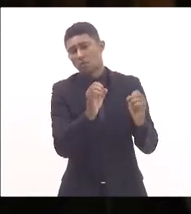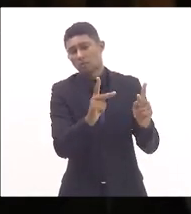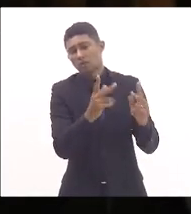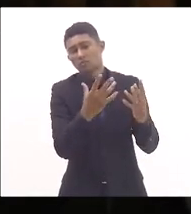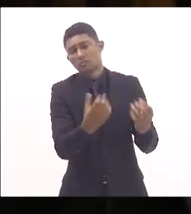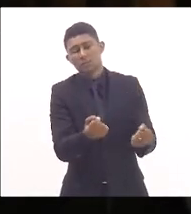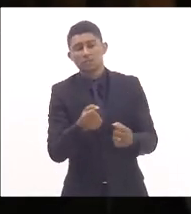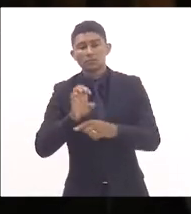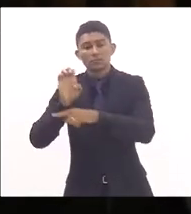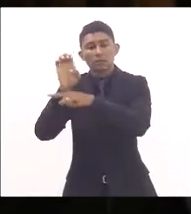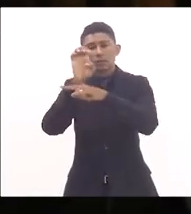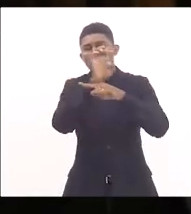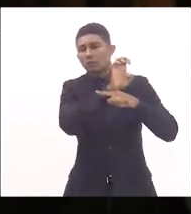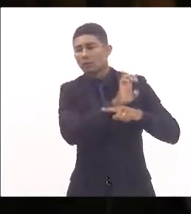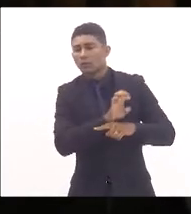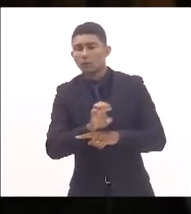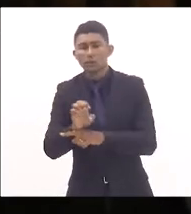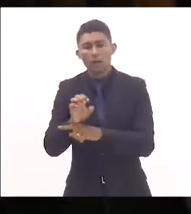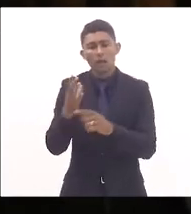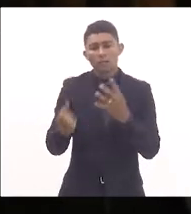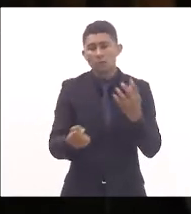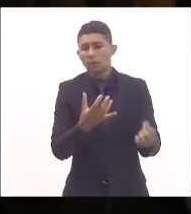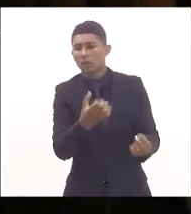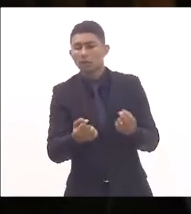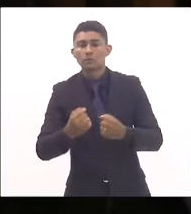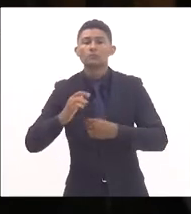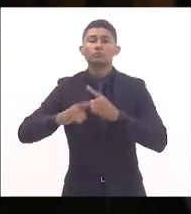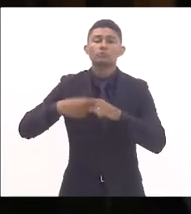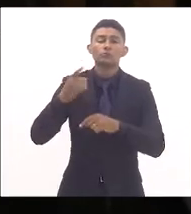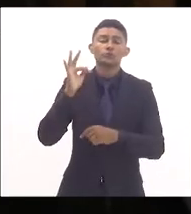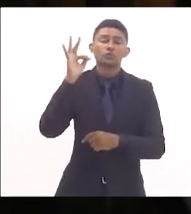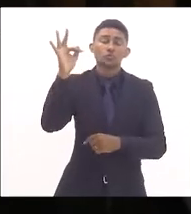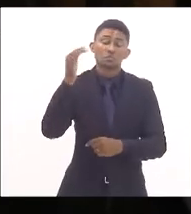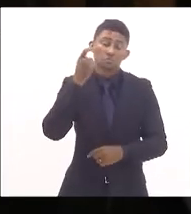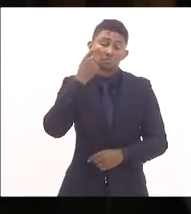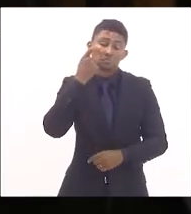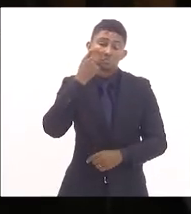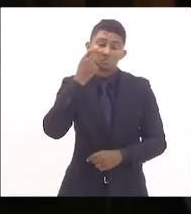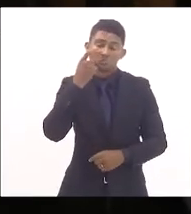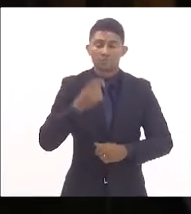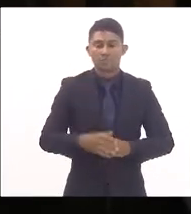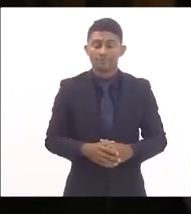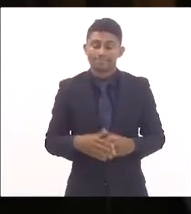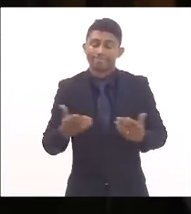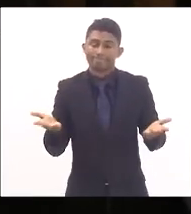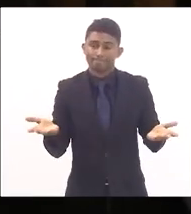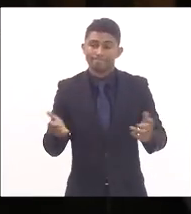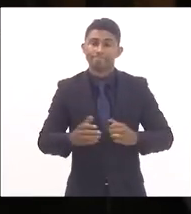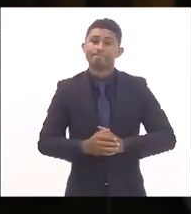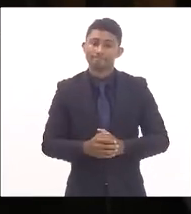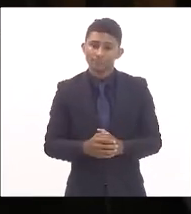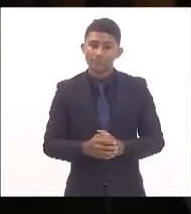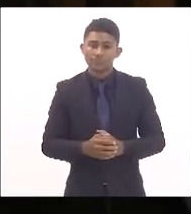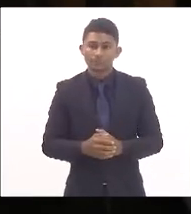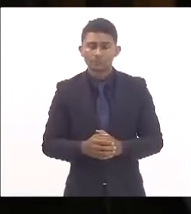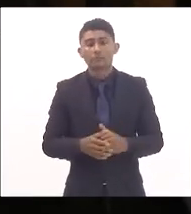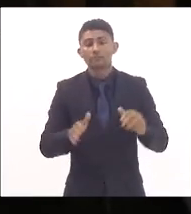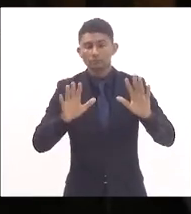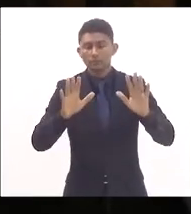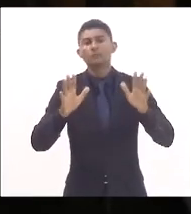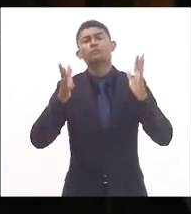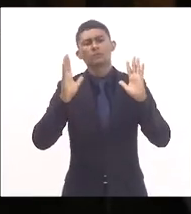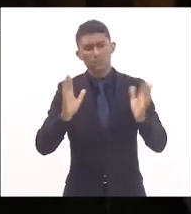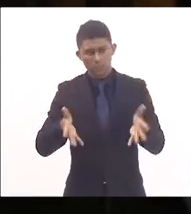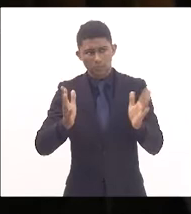depois discute-se no futuro. Então, esta é outra questão. Mas já tem gente